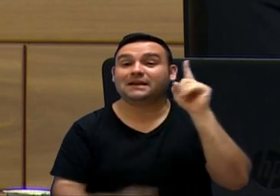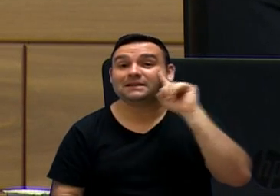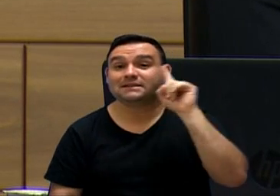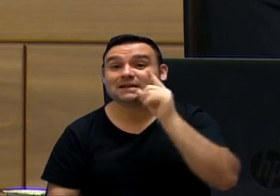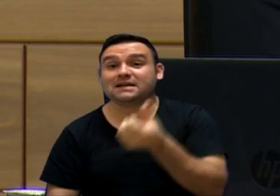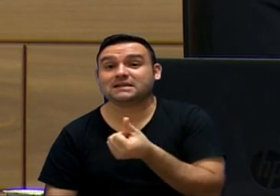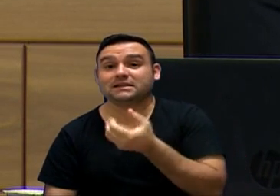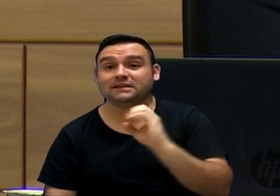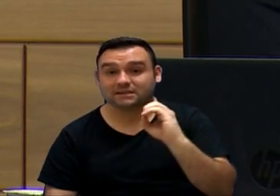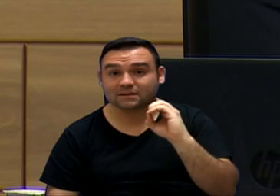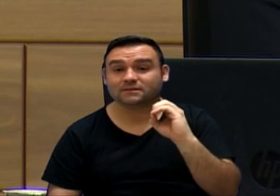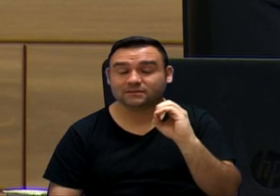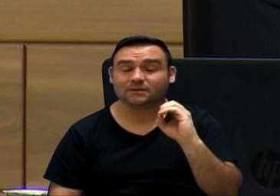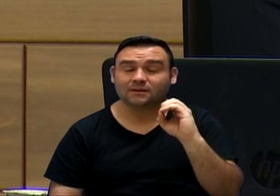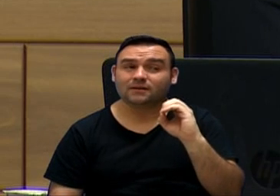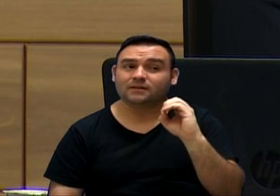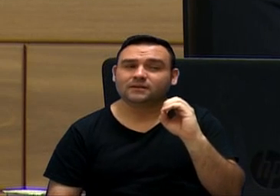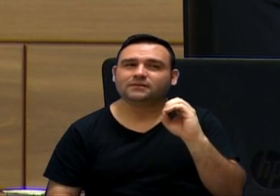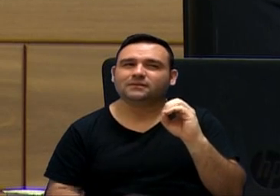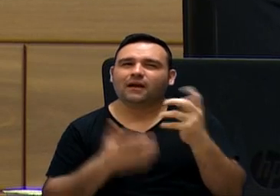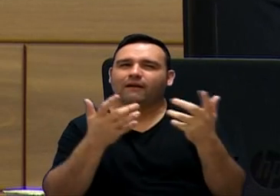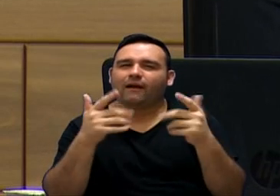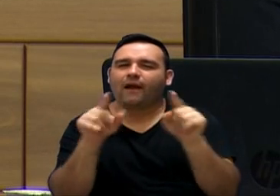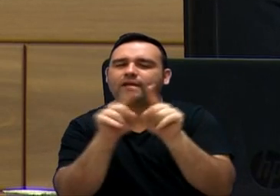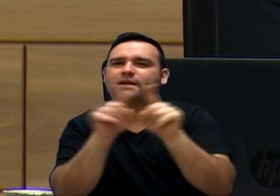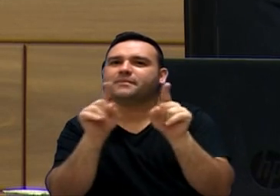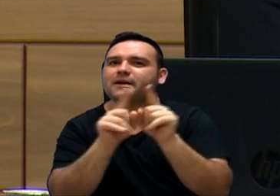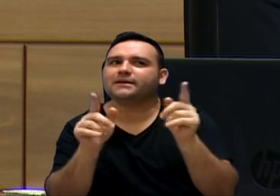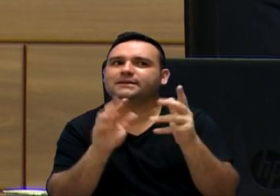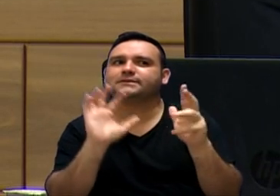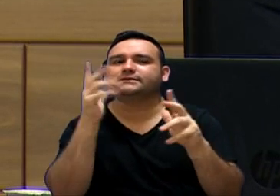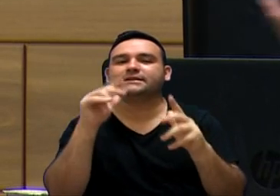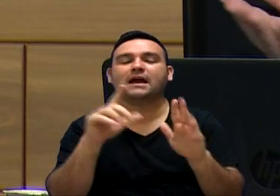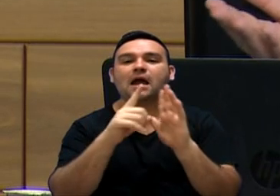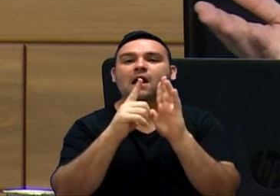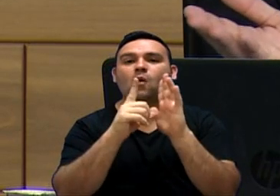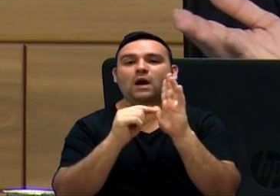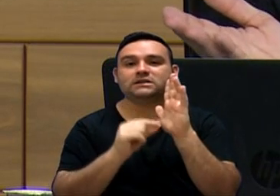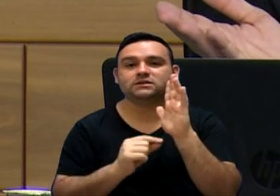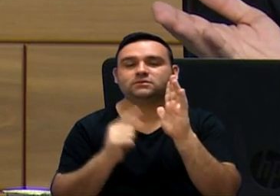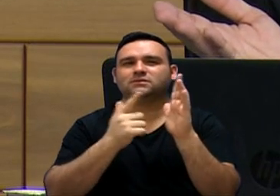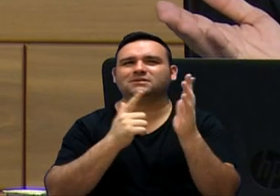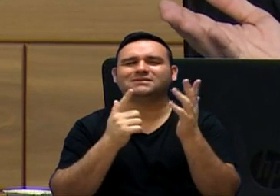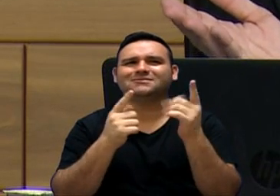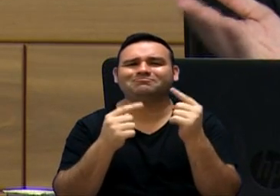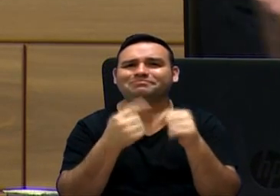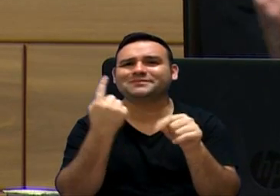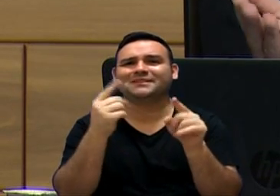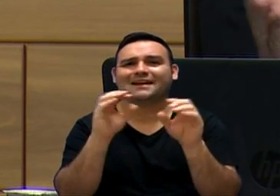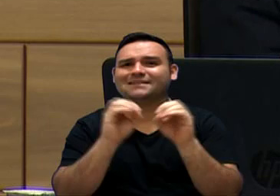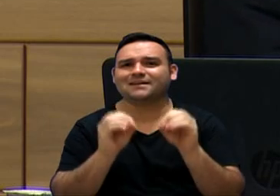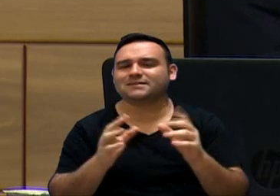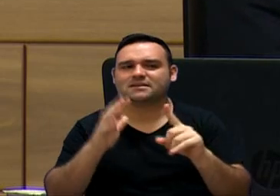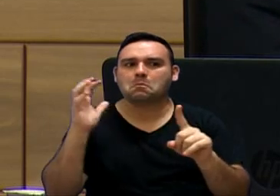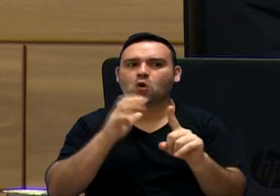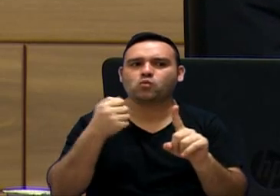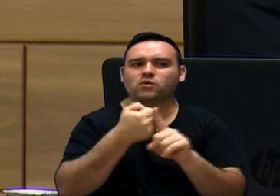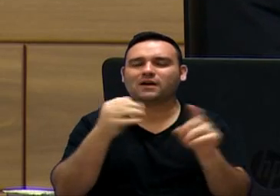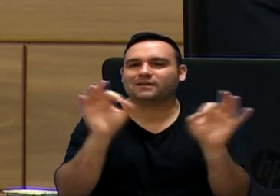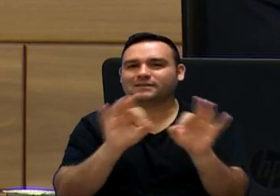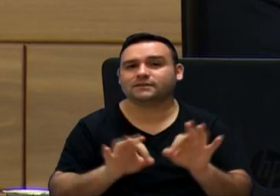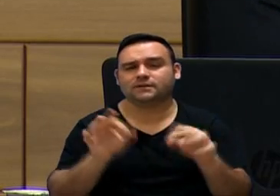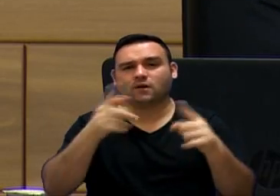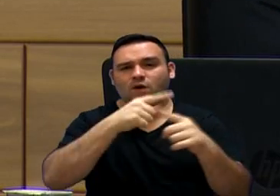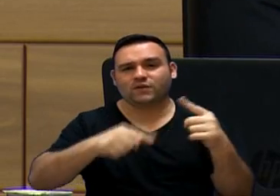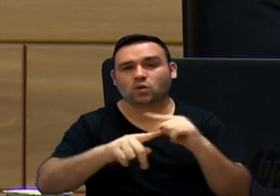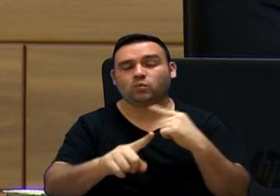60. Então, teria estar vetando isso para uma situação de um artigo que não implicava em nada o projeto. Então, esse